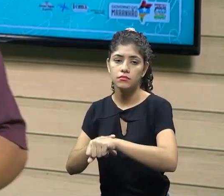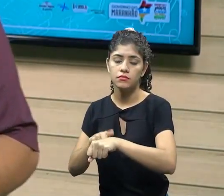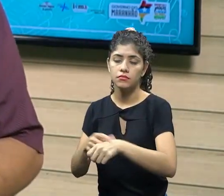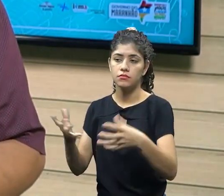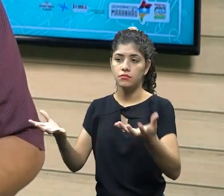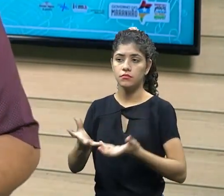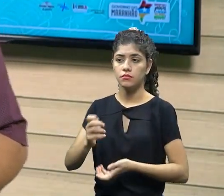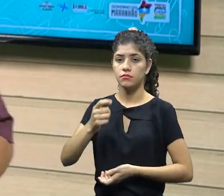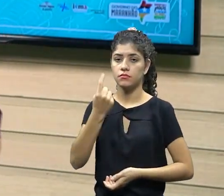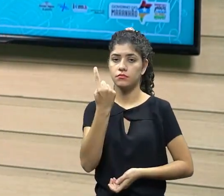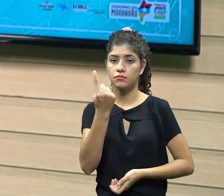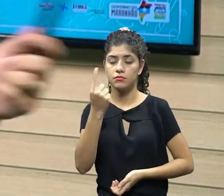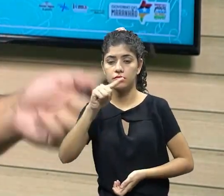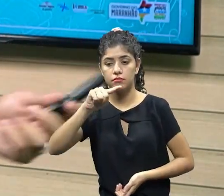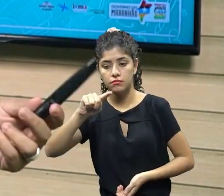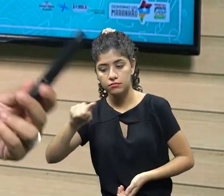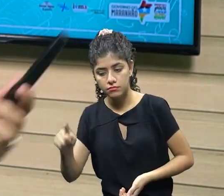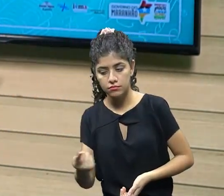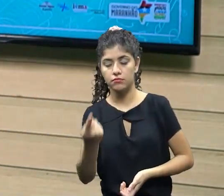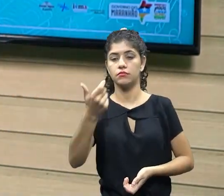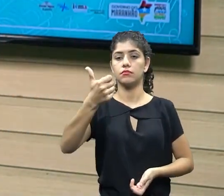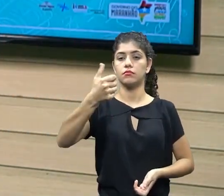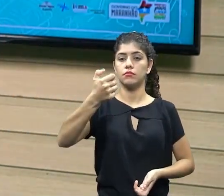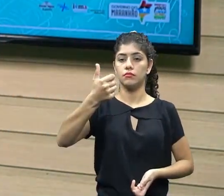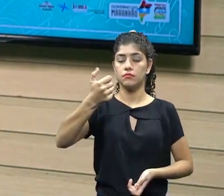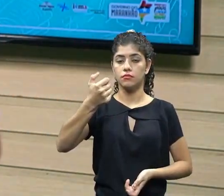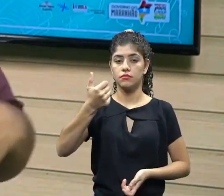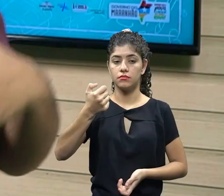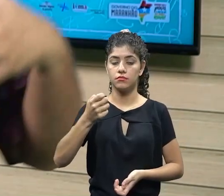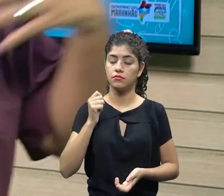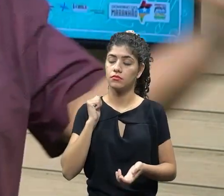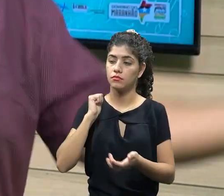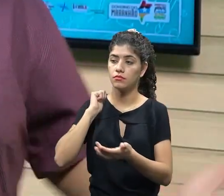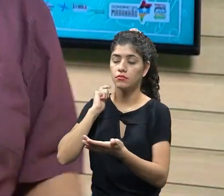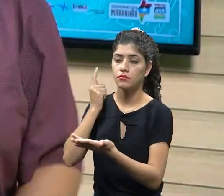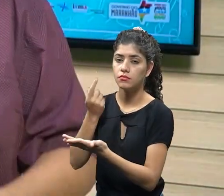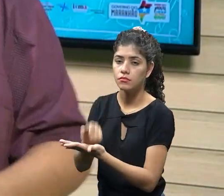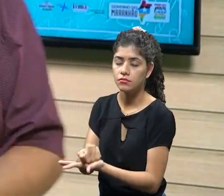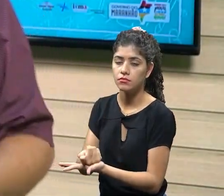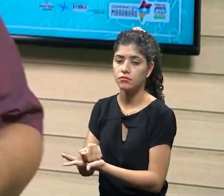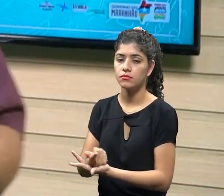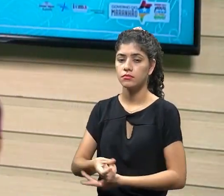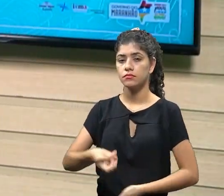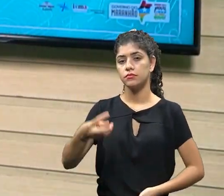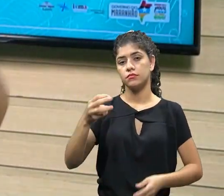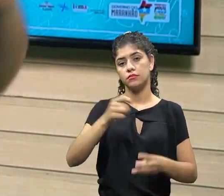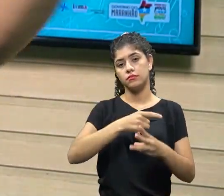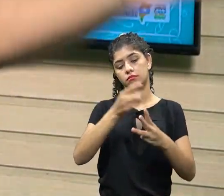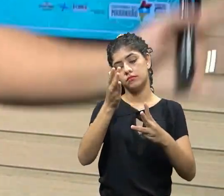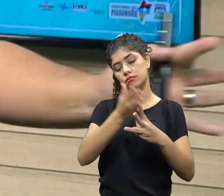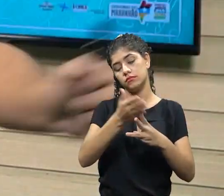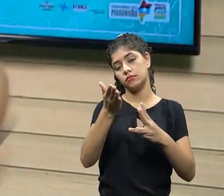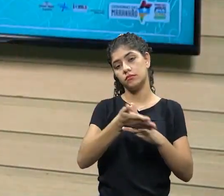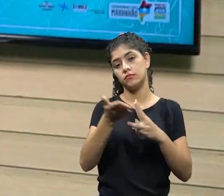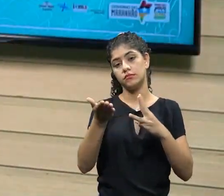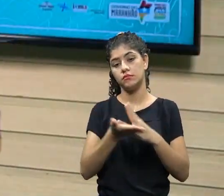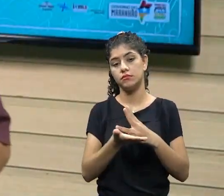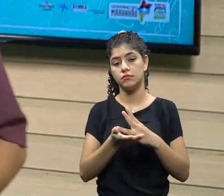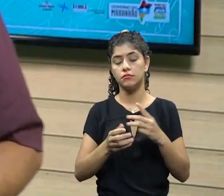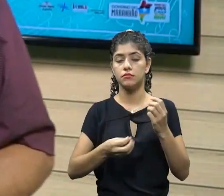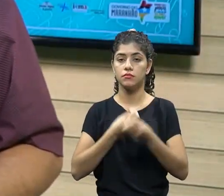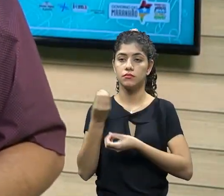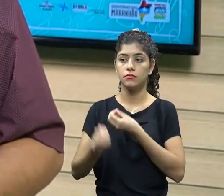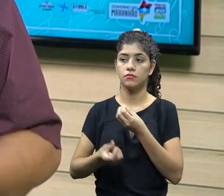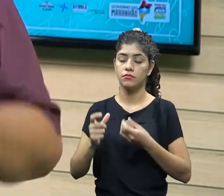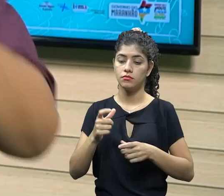aqui. E aí eu falo, olha, eu vou pagar esses 1000 canetas em 3 vezes. De que forma? Eu vou dar 3 cheques pré-datados